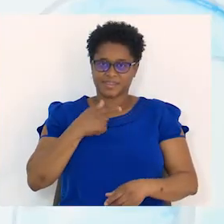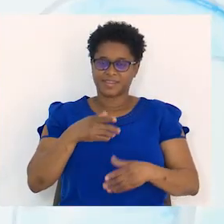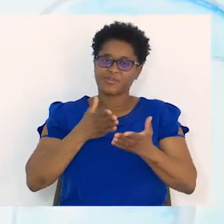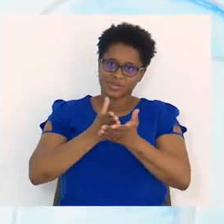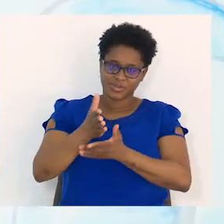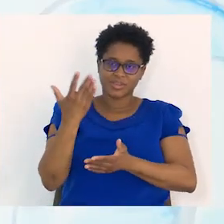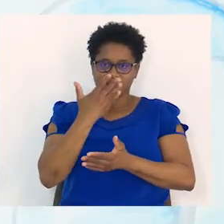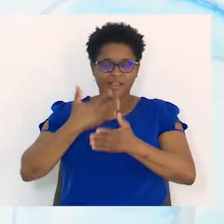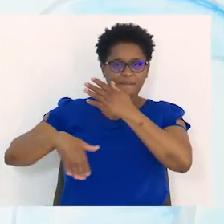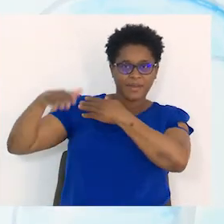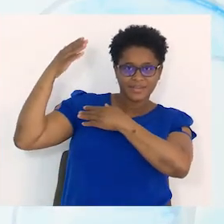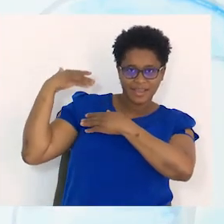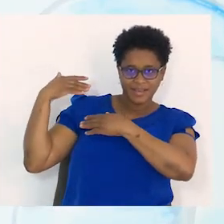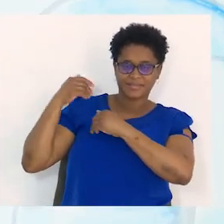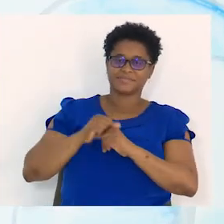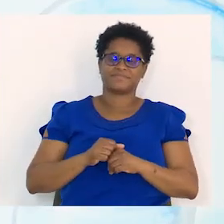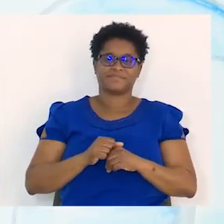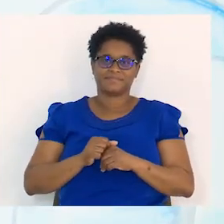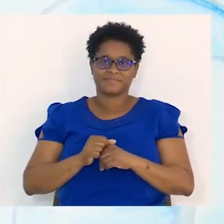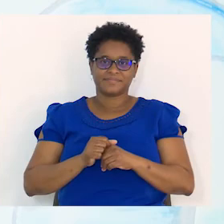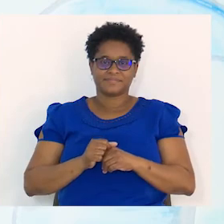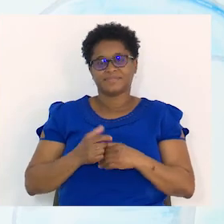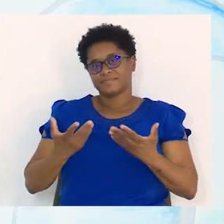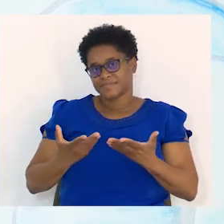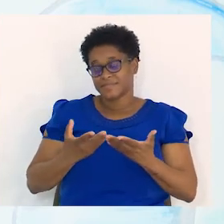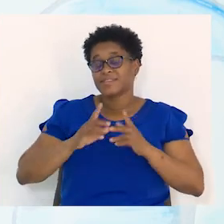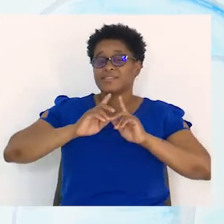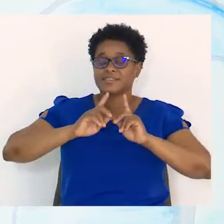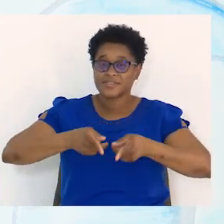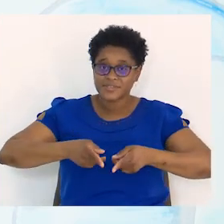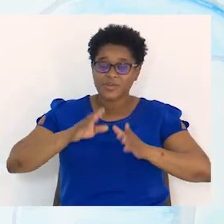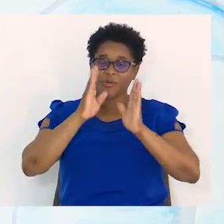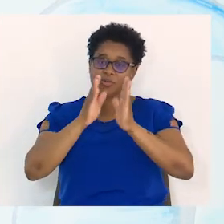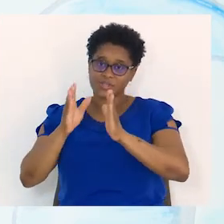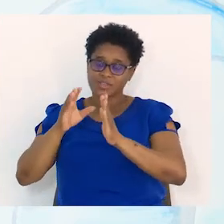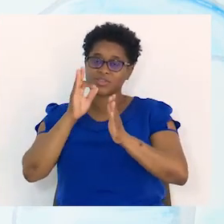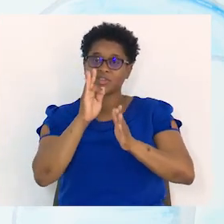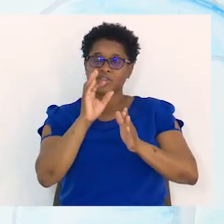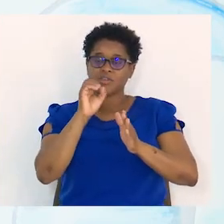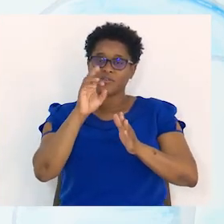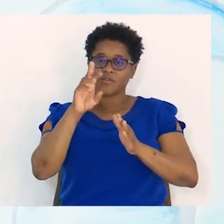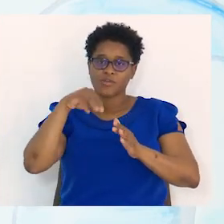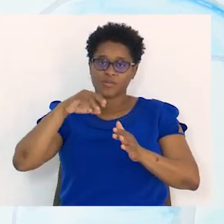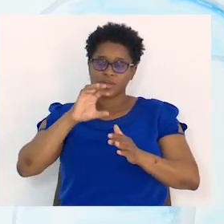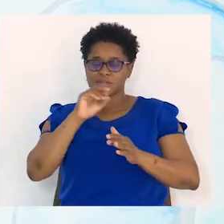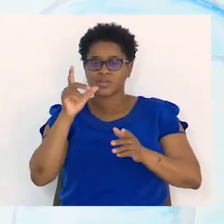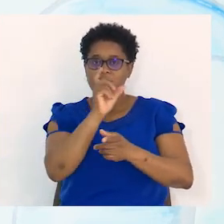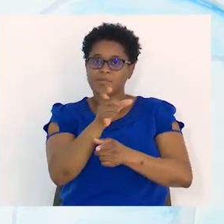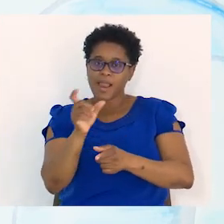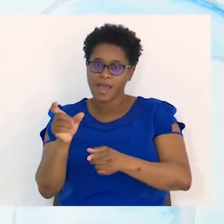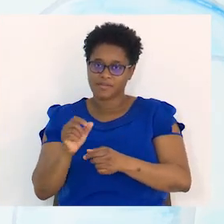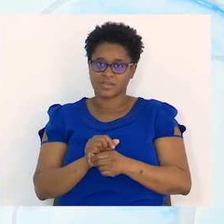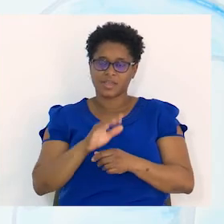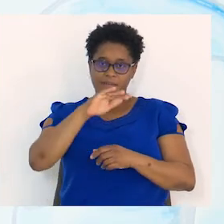Então é a continuação da aula passada que se iniciou o processo de formação das palavras. Na primeira